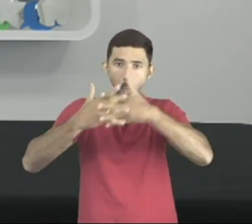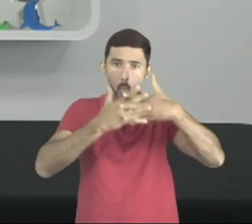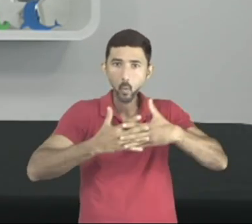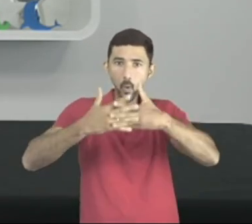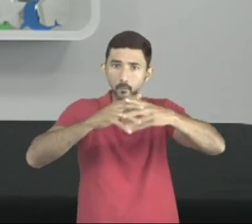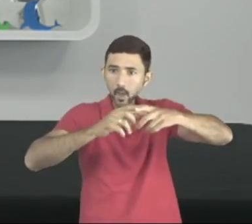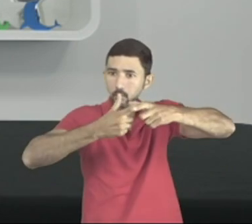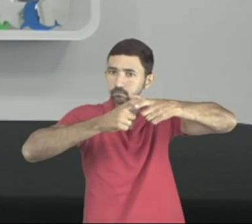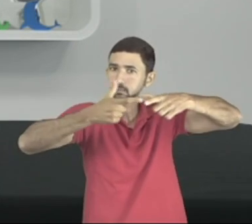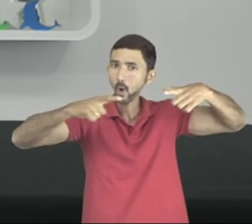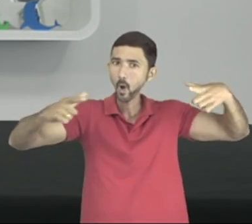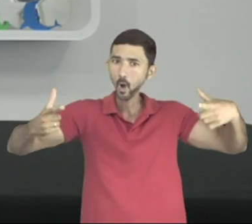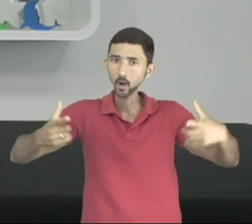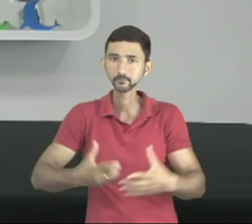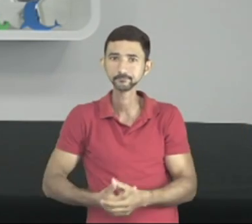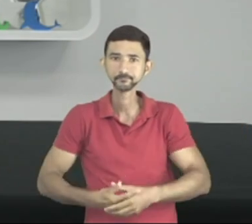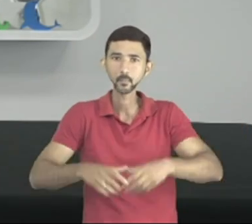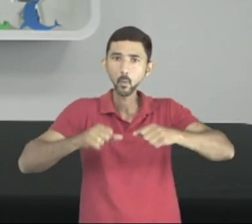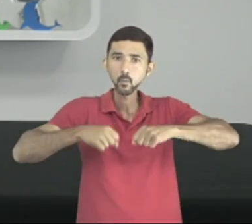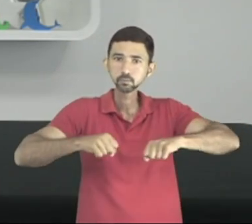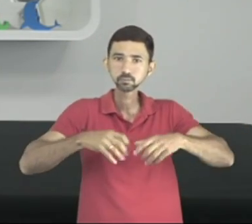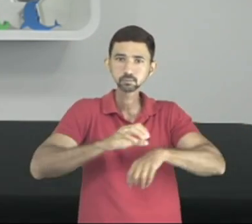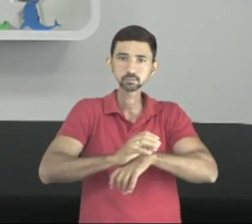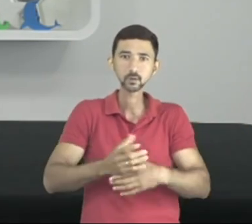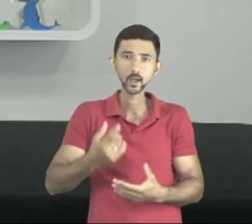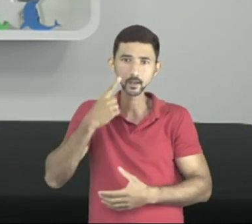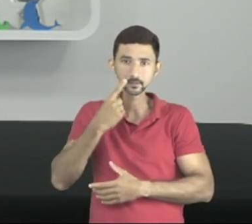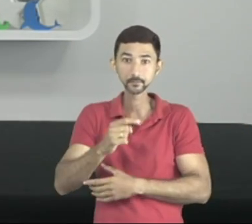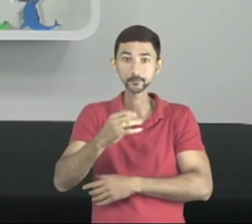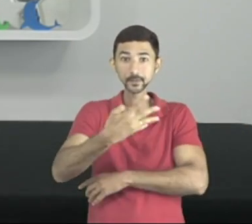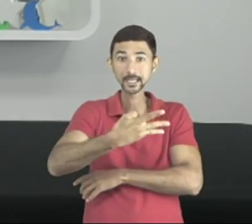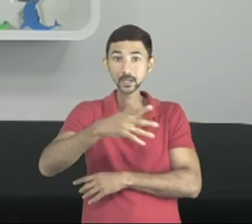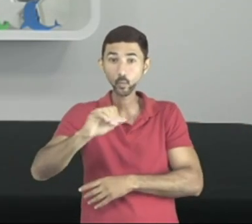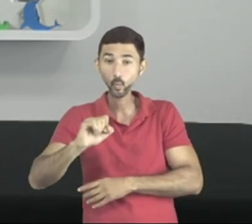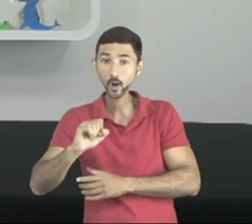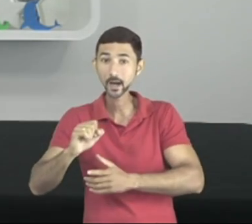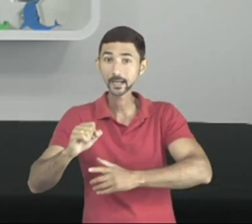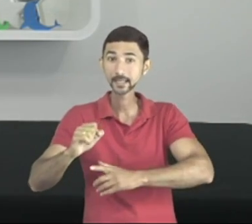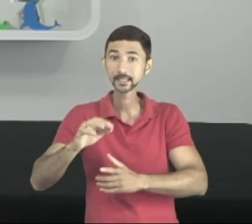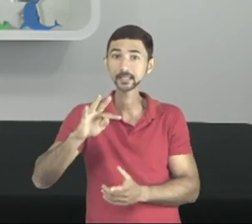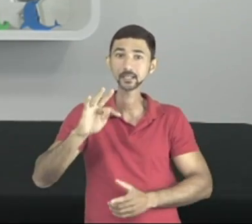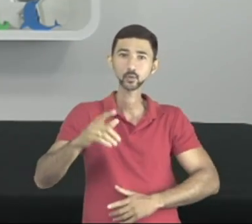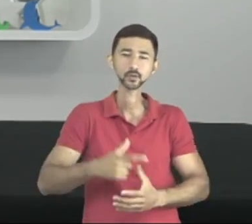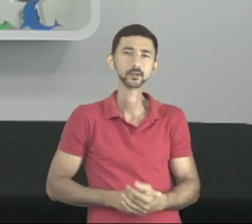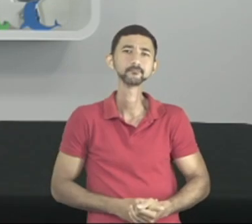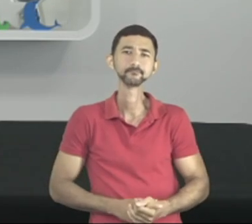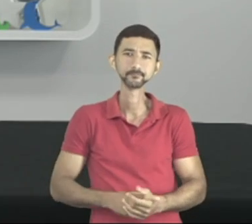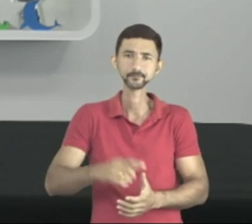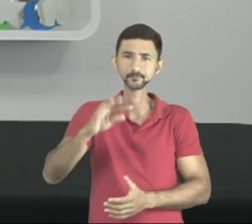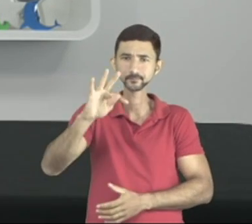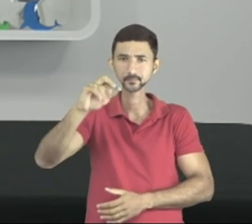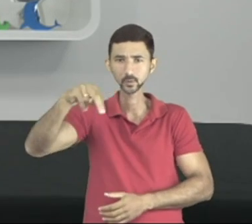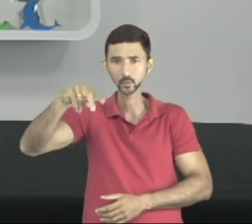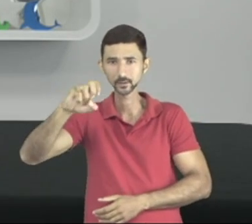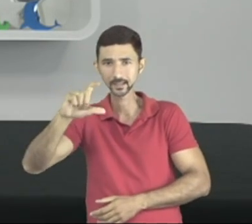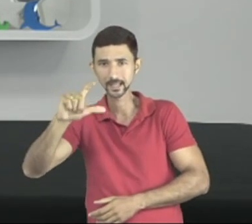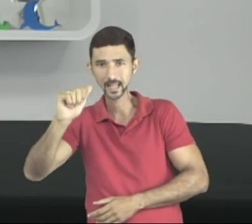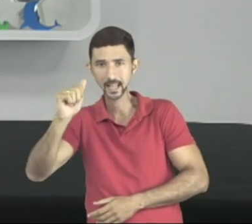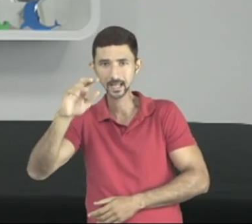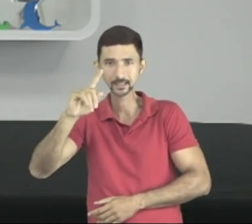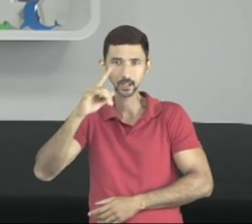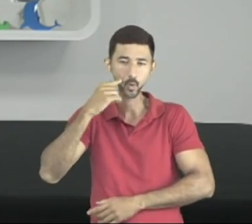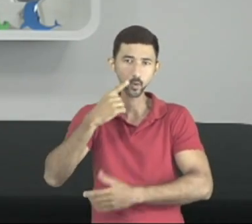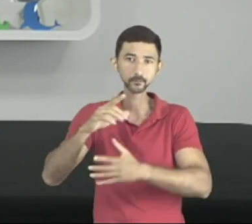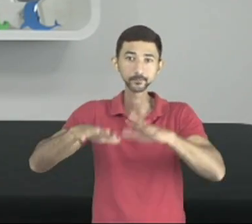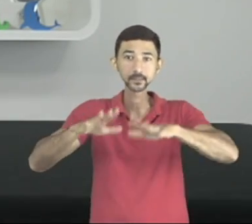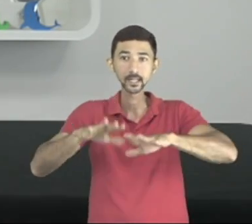imensa, com muito saco de cimento. Aquela carreta tinha 40 toneladas. Então, olha só, dependendo da porção da